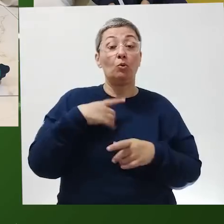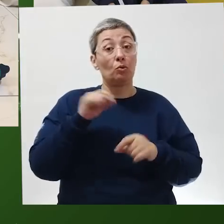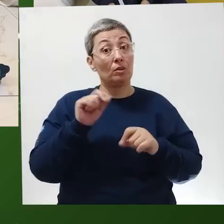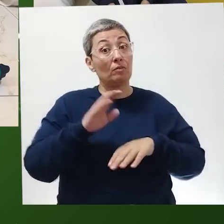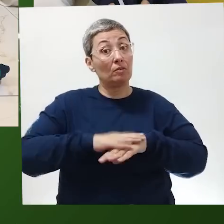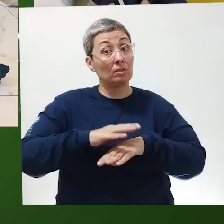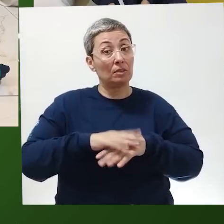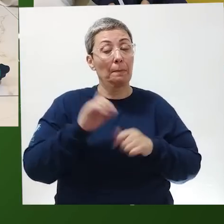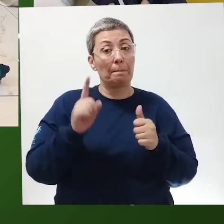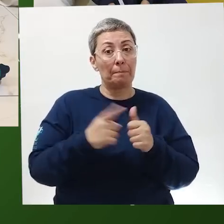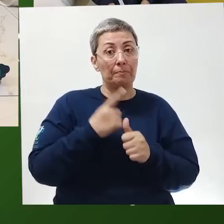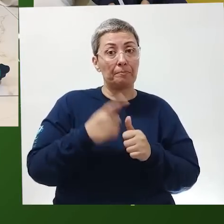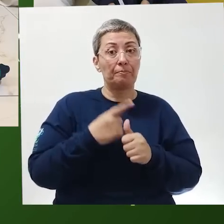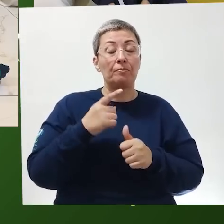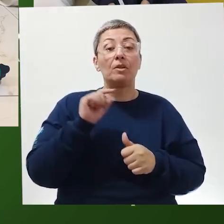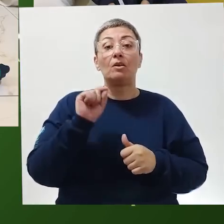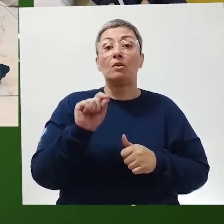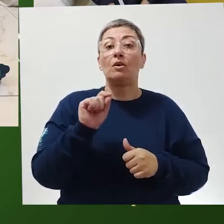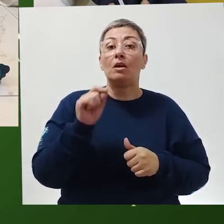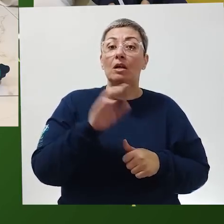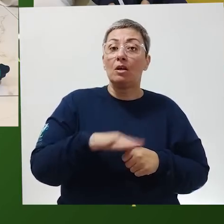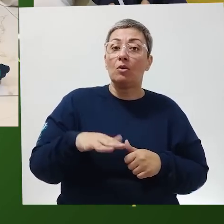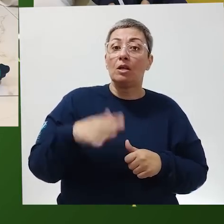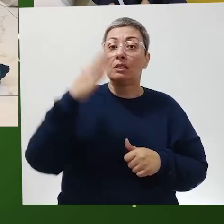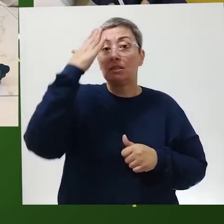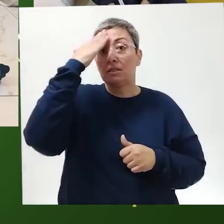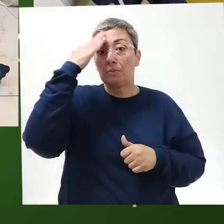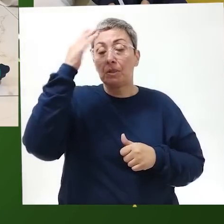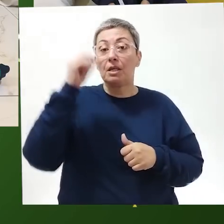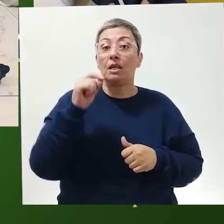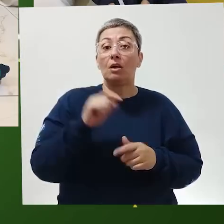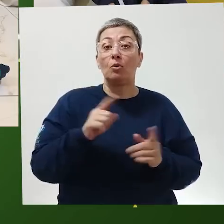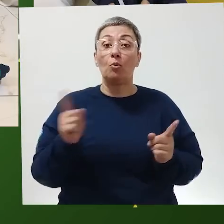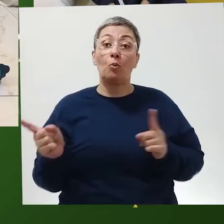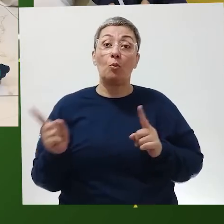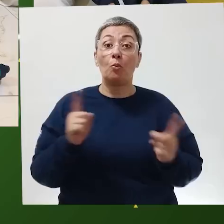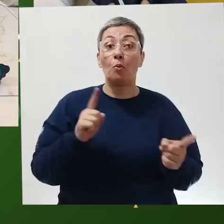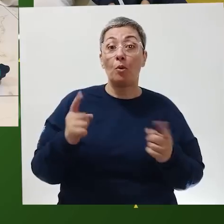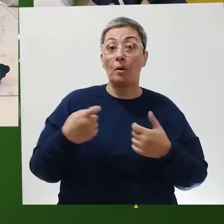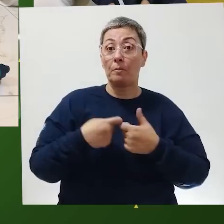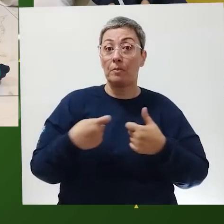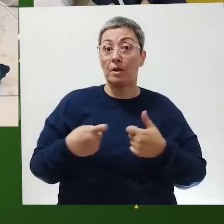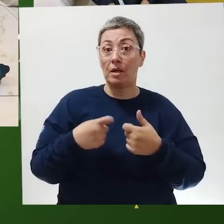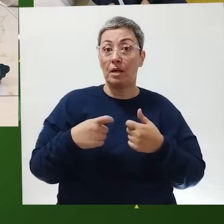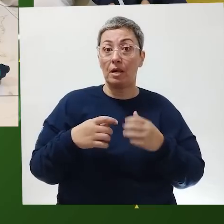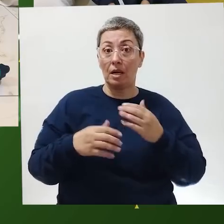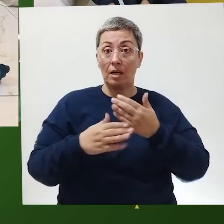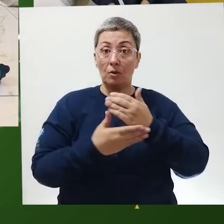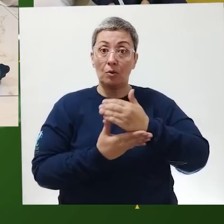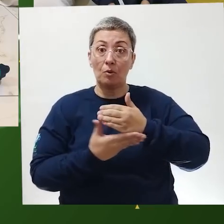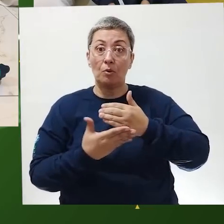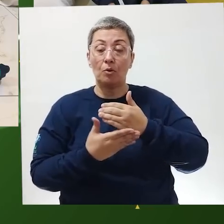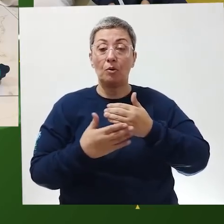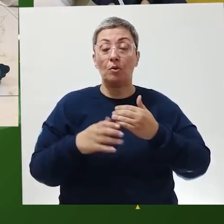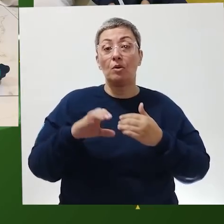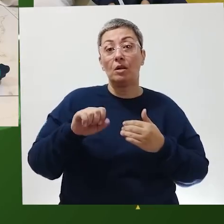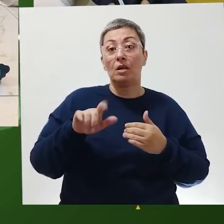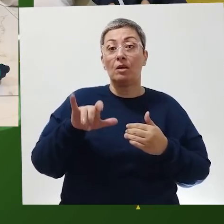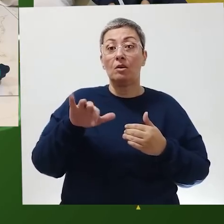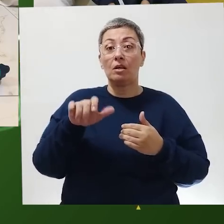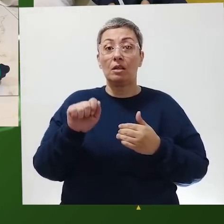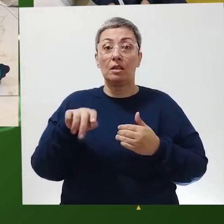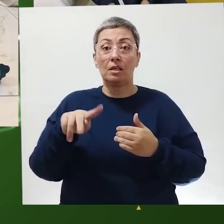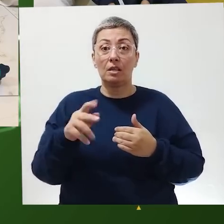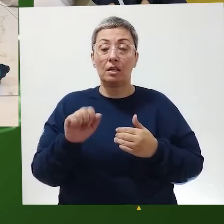vamos fazer? A primeira coisa, né? A criança saber que lado que é a meia, onde está o calcanhar. Então,